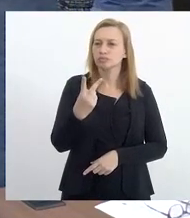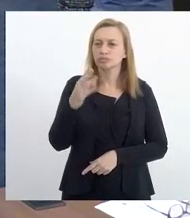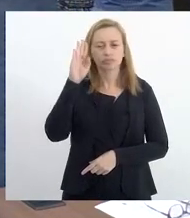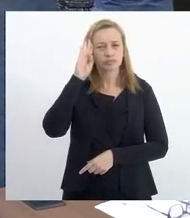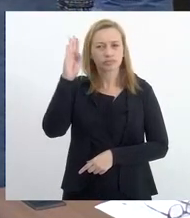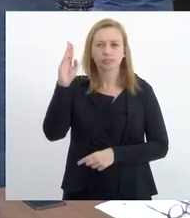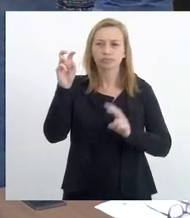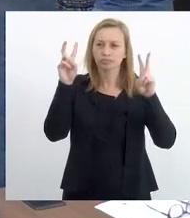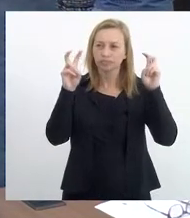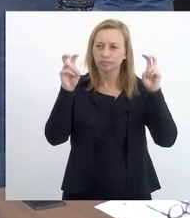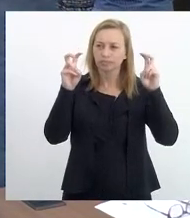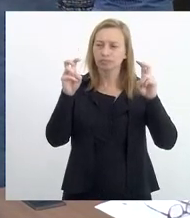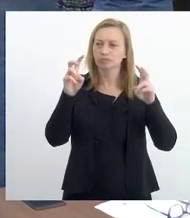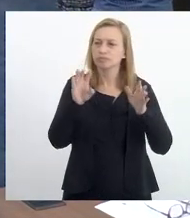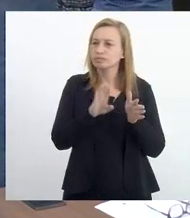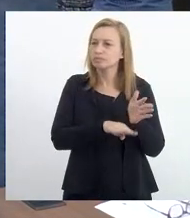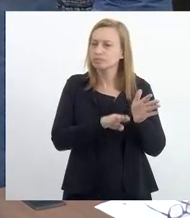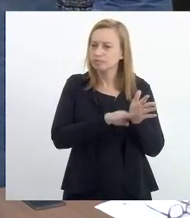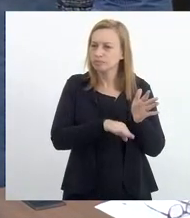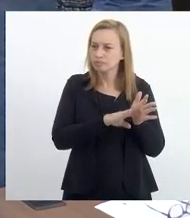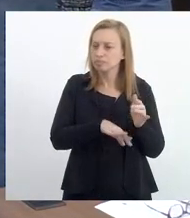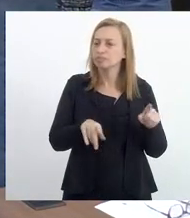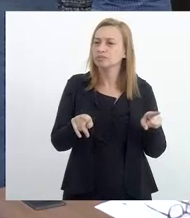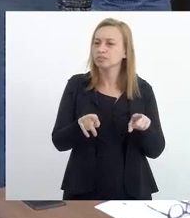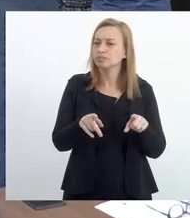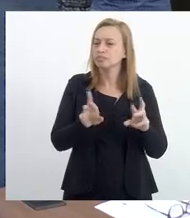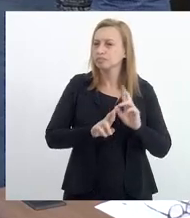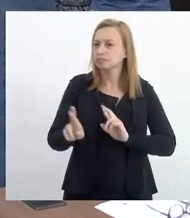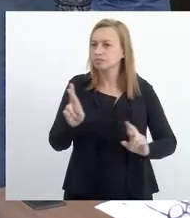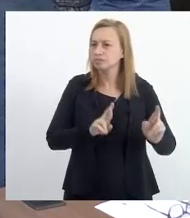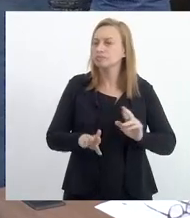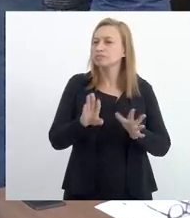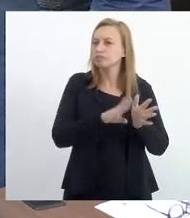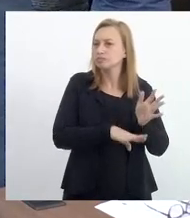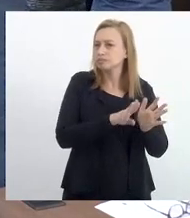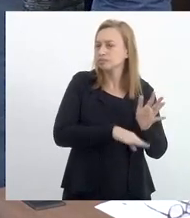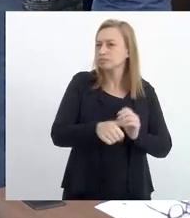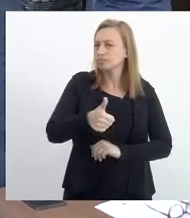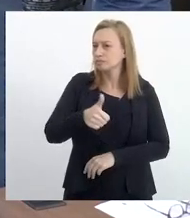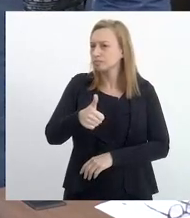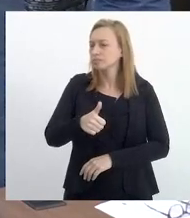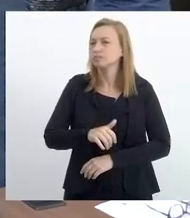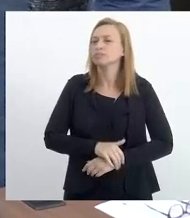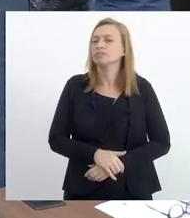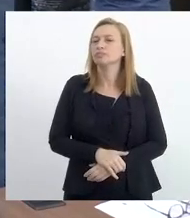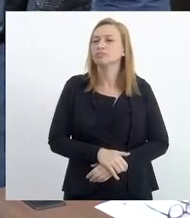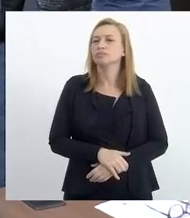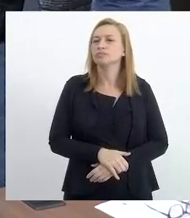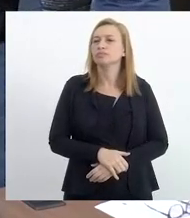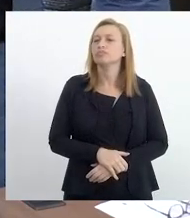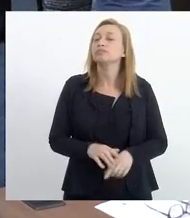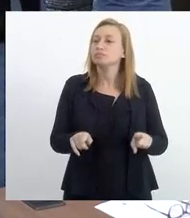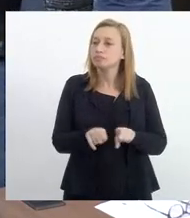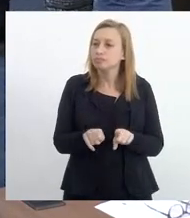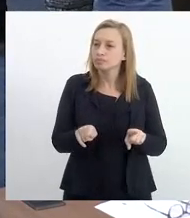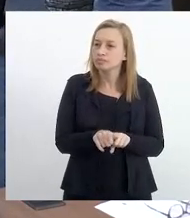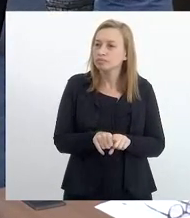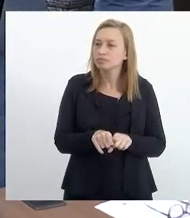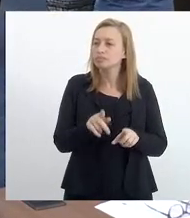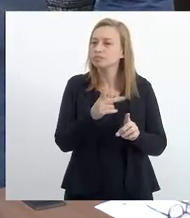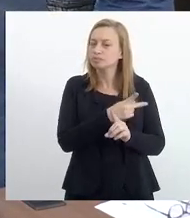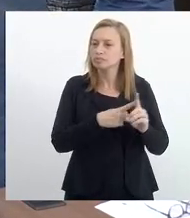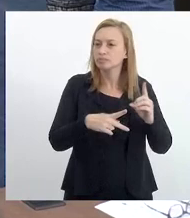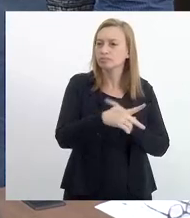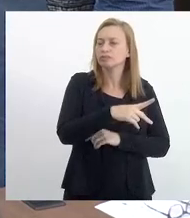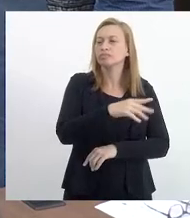que é a questão do teto de gastos em relação aos gastos primários e a questão previdenciária